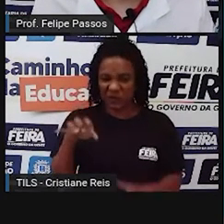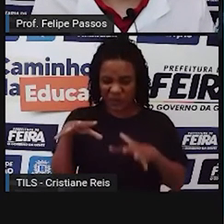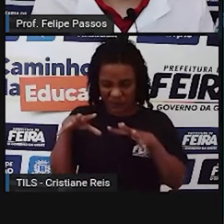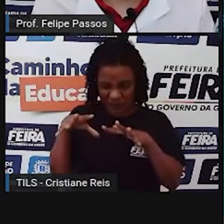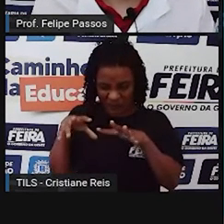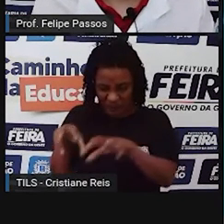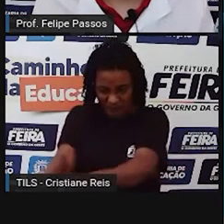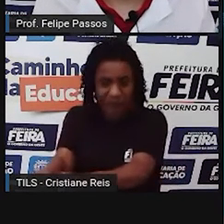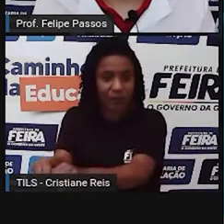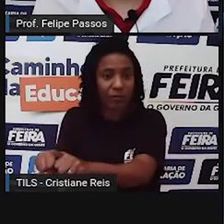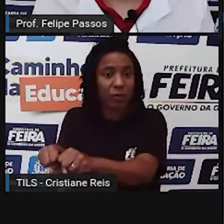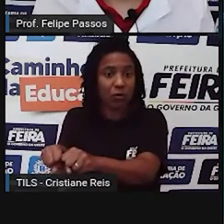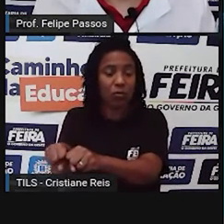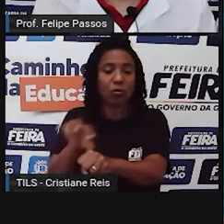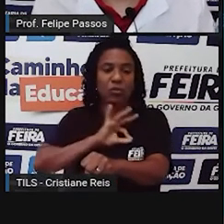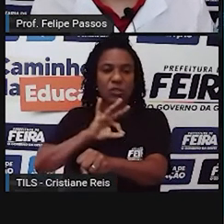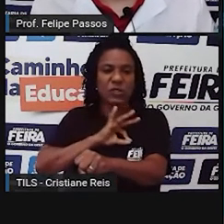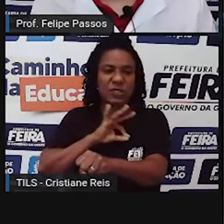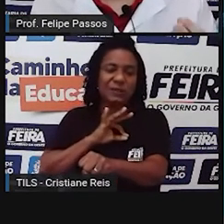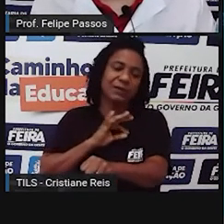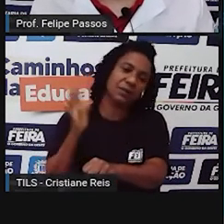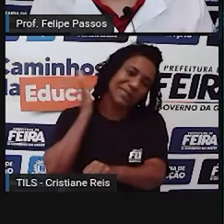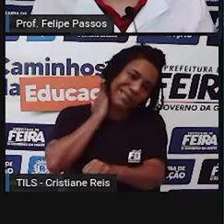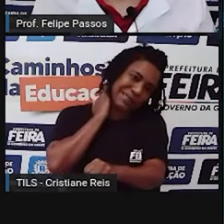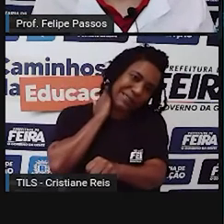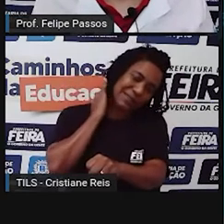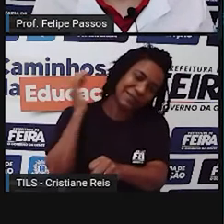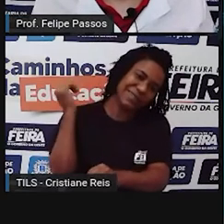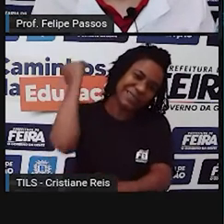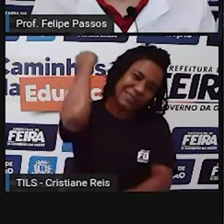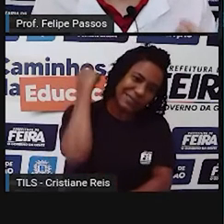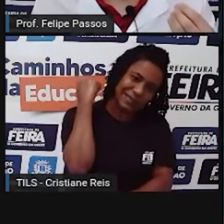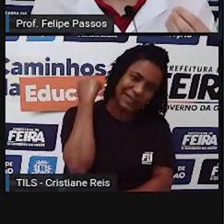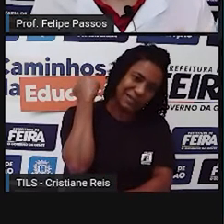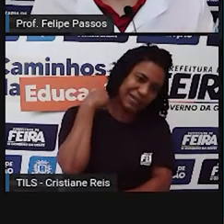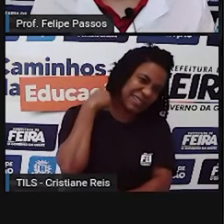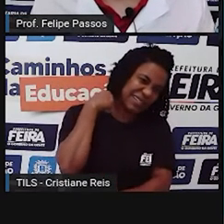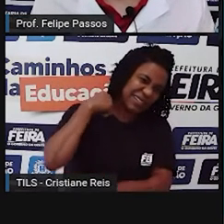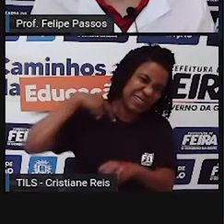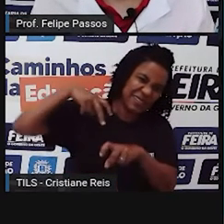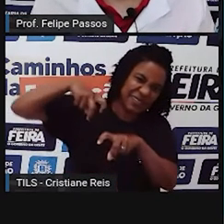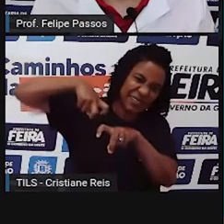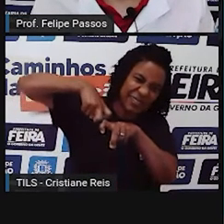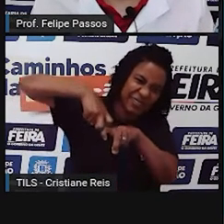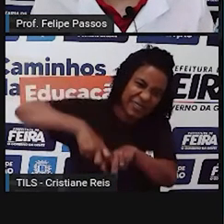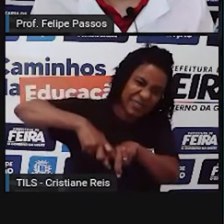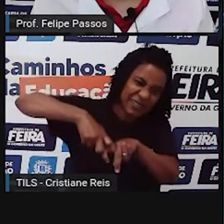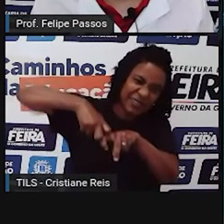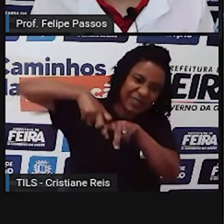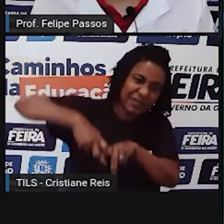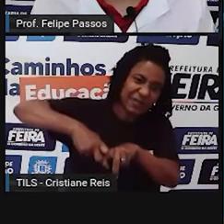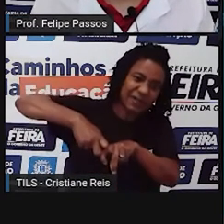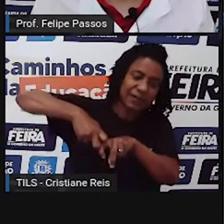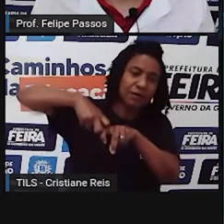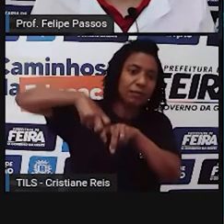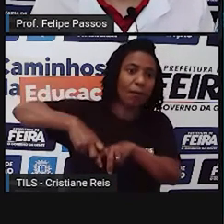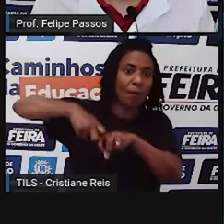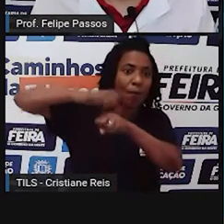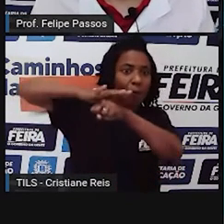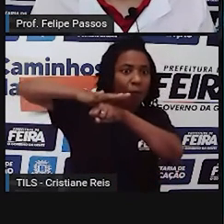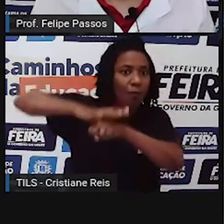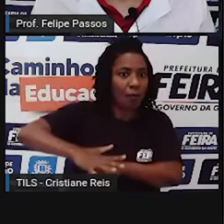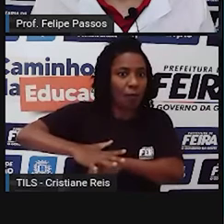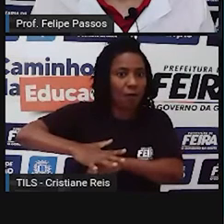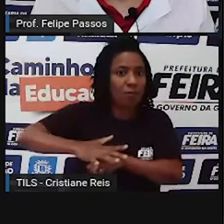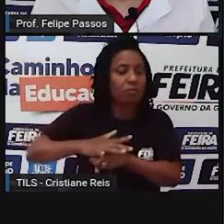Floyd levando ele à asfixia. Ele morreu sem conseguir respirar. Então, isso foi uma forma de tortura, porque George Floyd já estava no chão